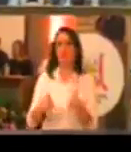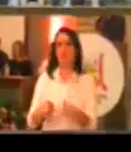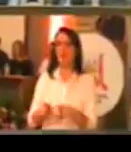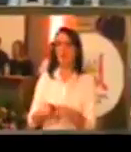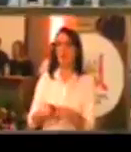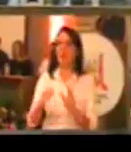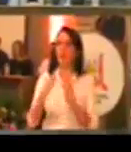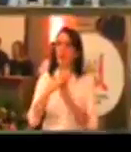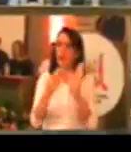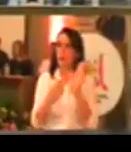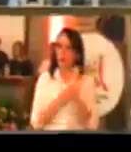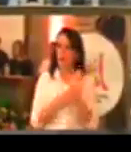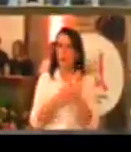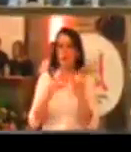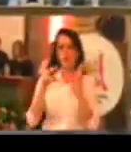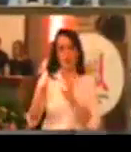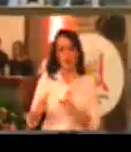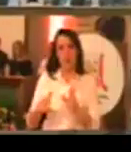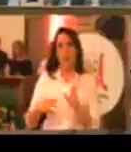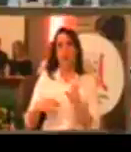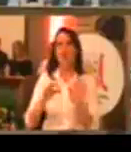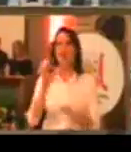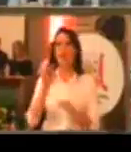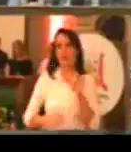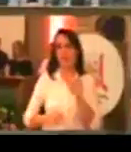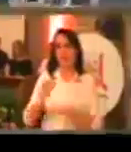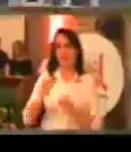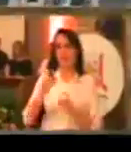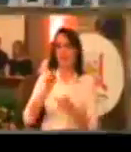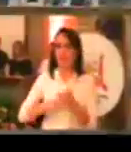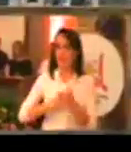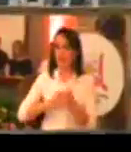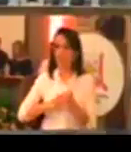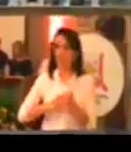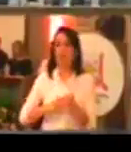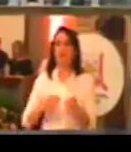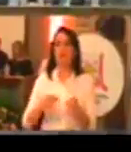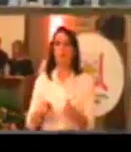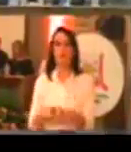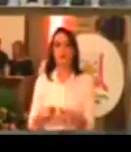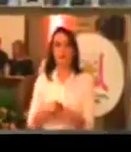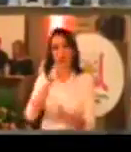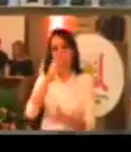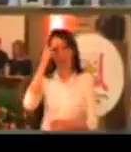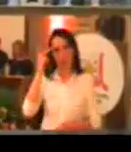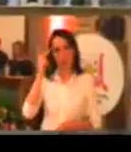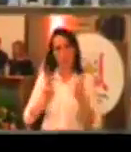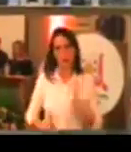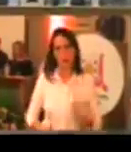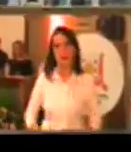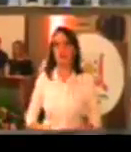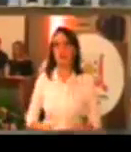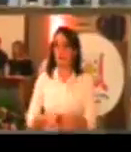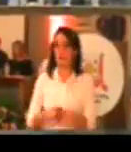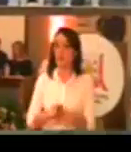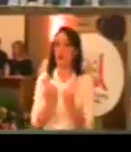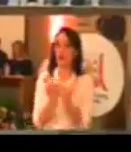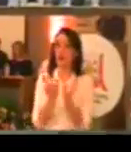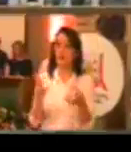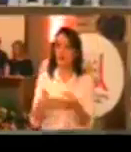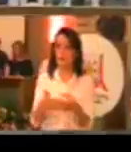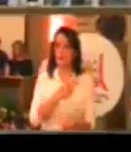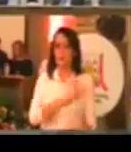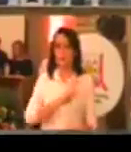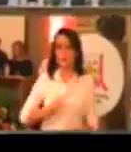estreita. Afinal, as propostas são as mesmas: legislar pelo bem-estar do cidadão. A Câmara de Criciúma, quando